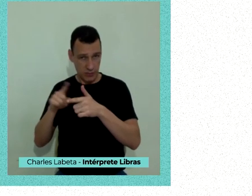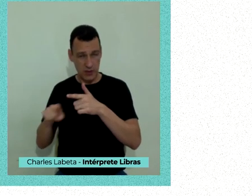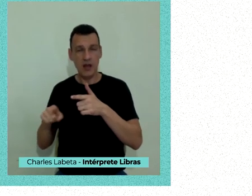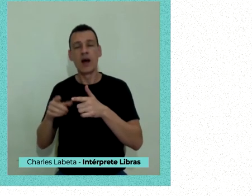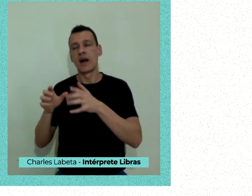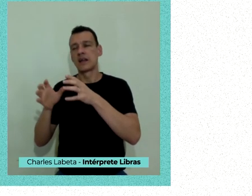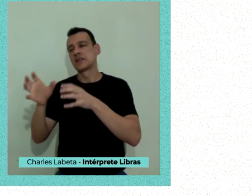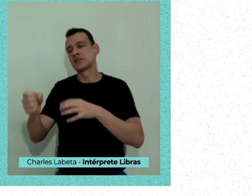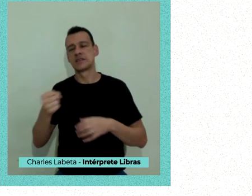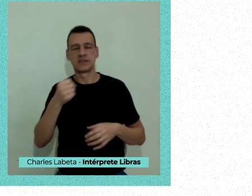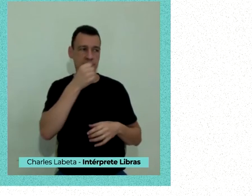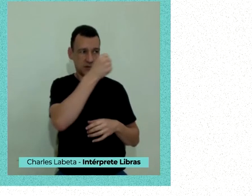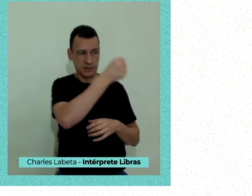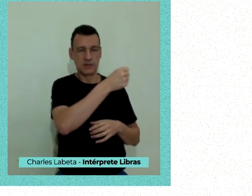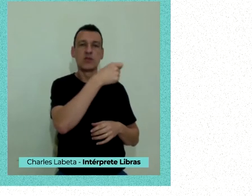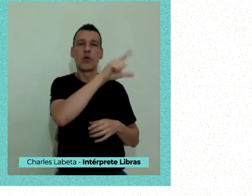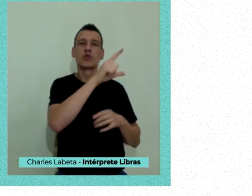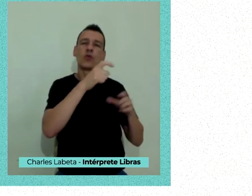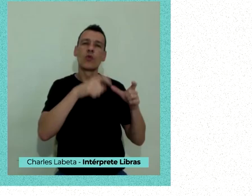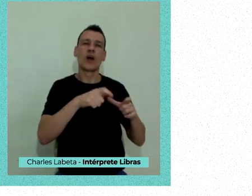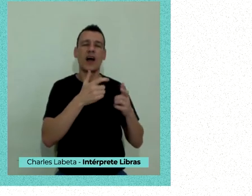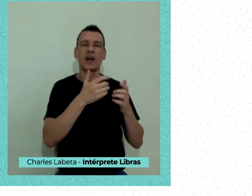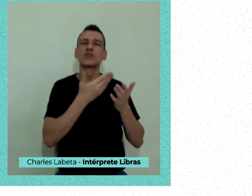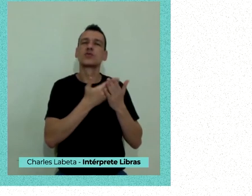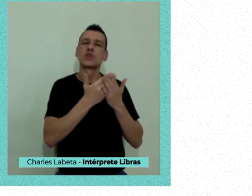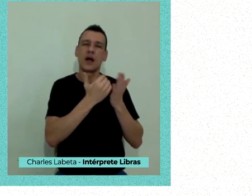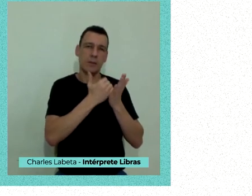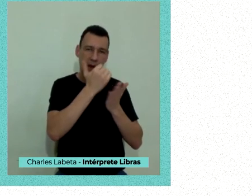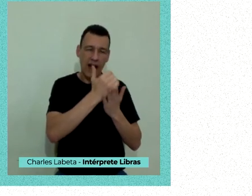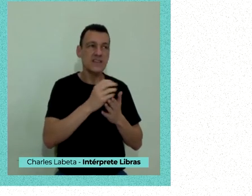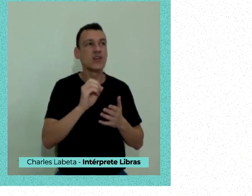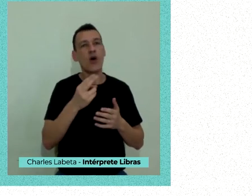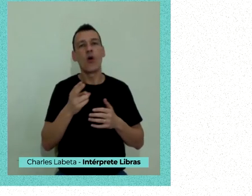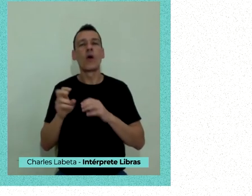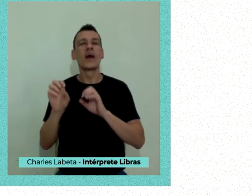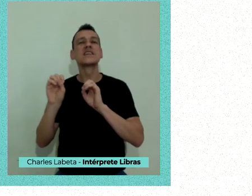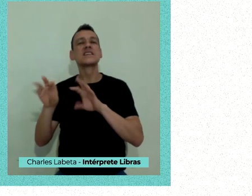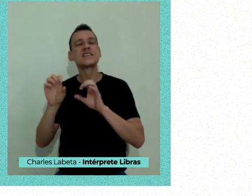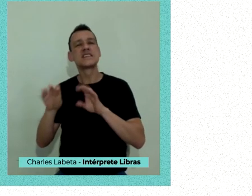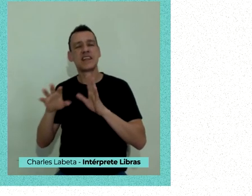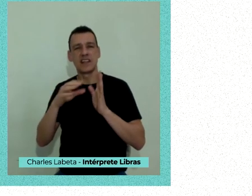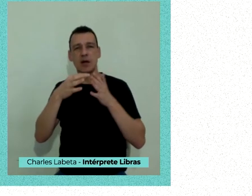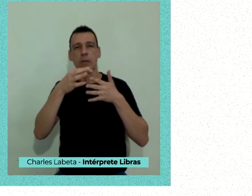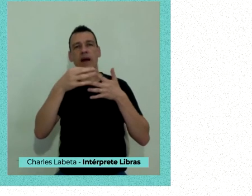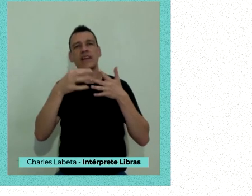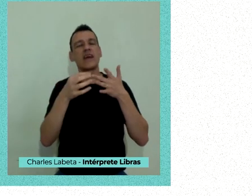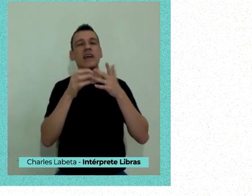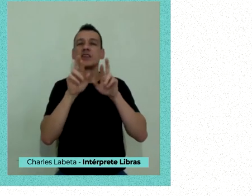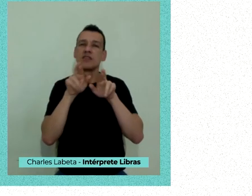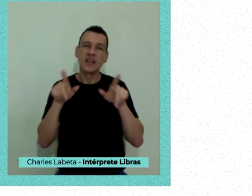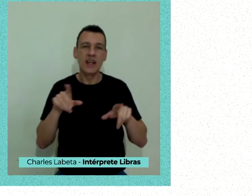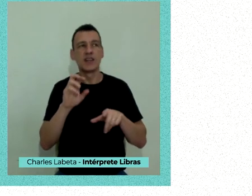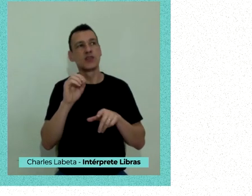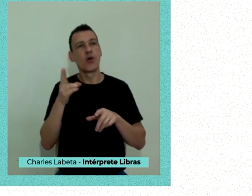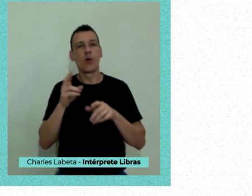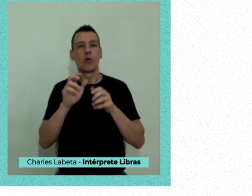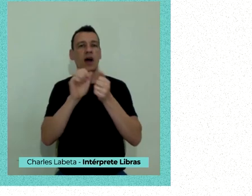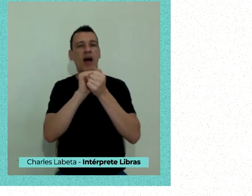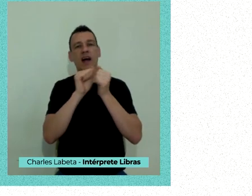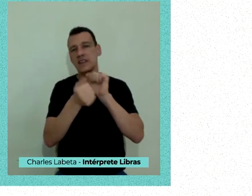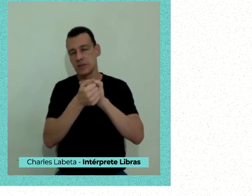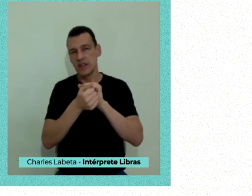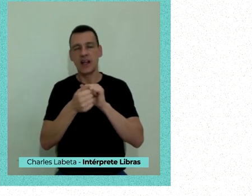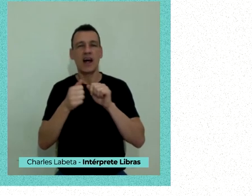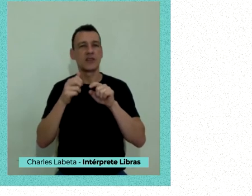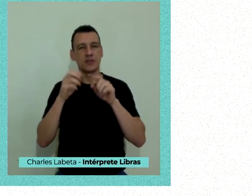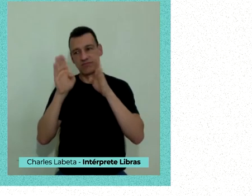individualizada, ou quando ele recebe um currículo diferenciado e adaptado com objetivos que são específicos para